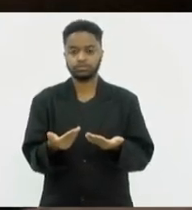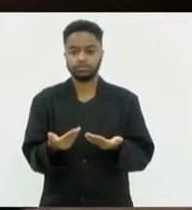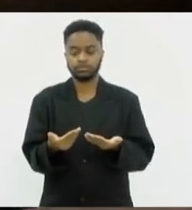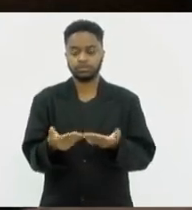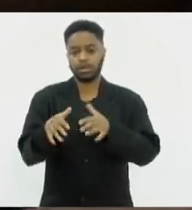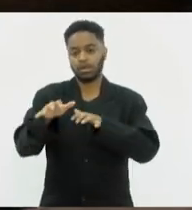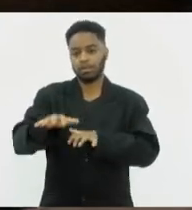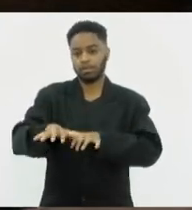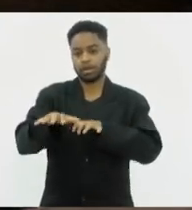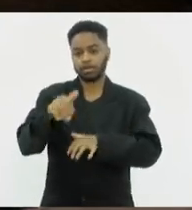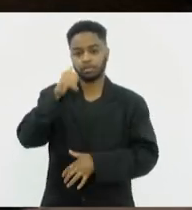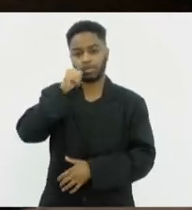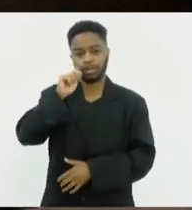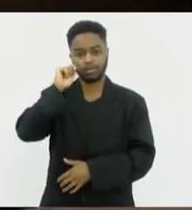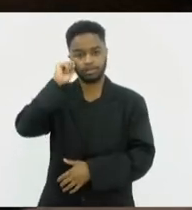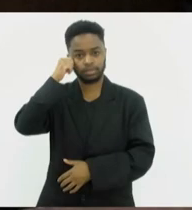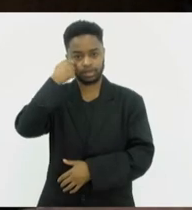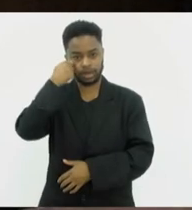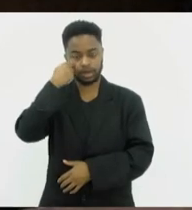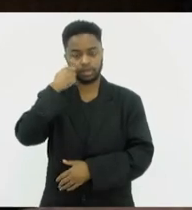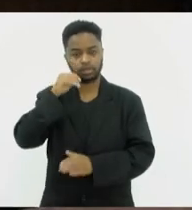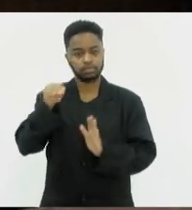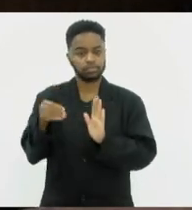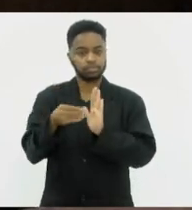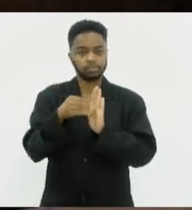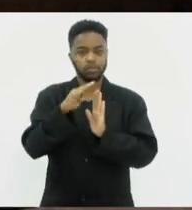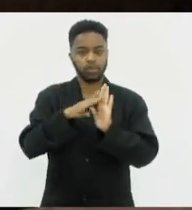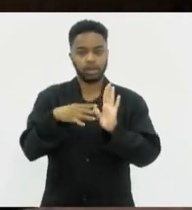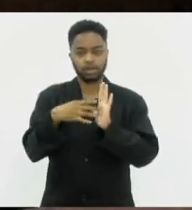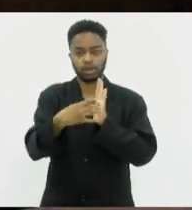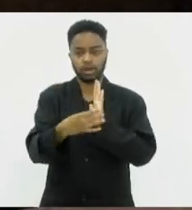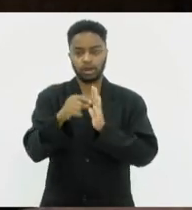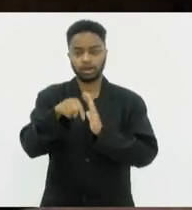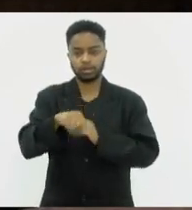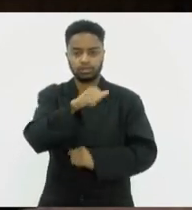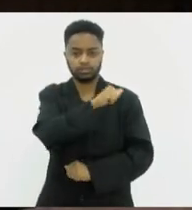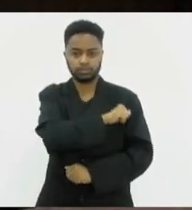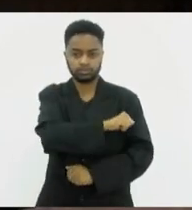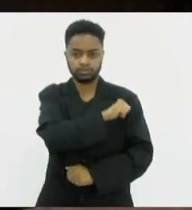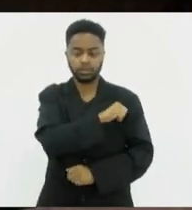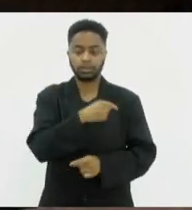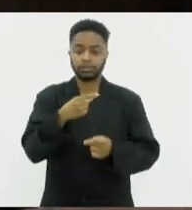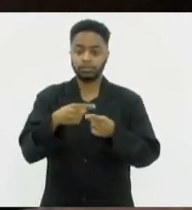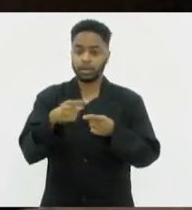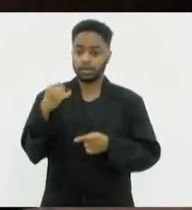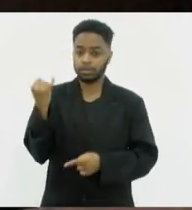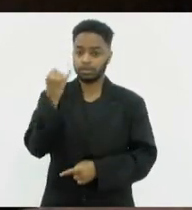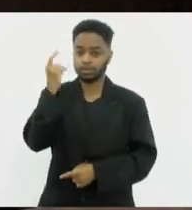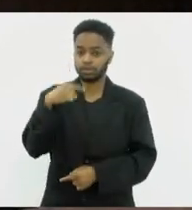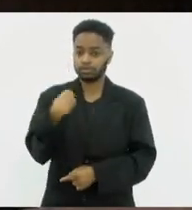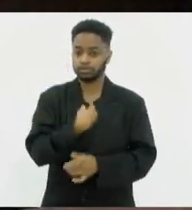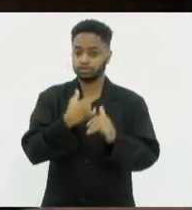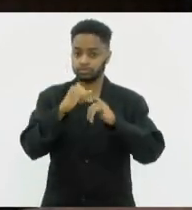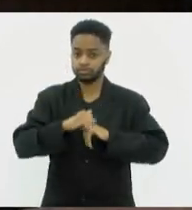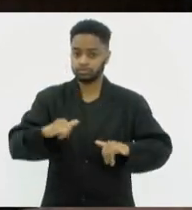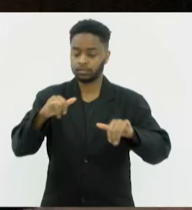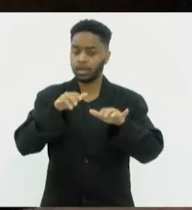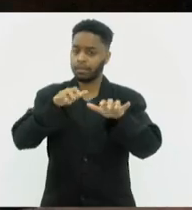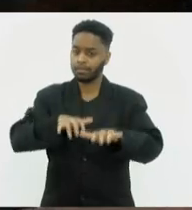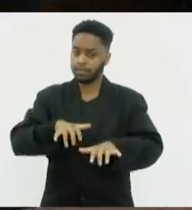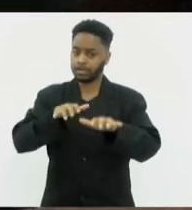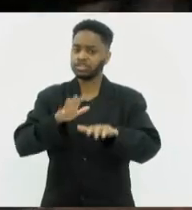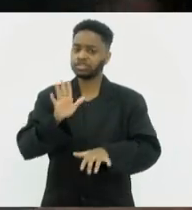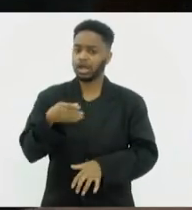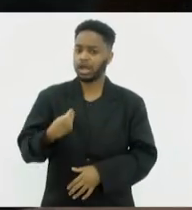das Mulheres Negras no calendário oficial do Estado do Rio de Janeiro. Muito importante a gente dizer que essa marcha já